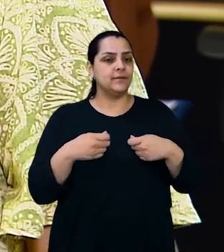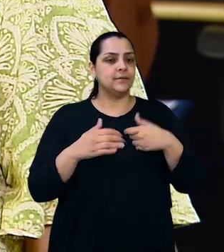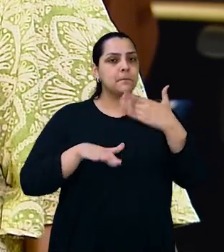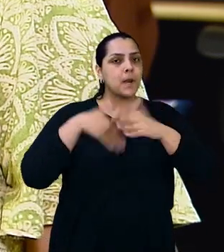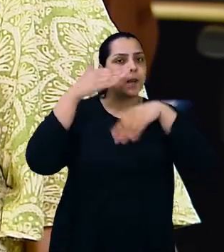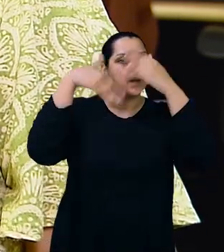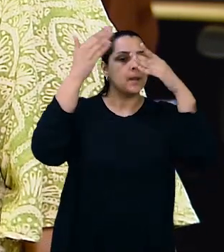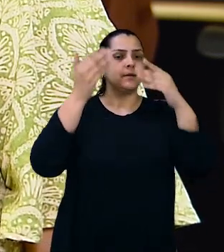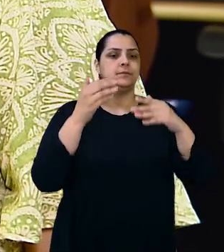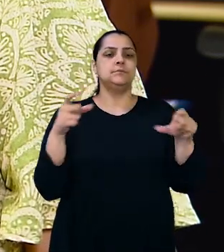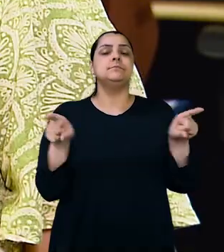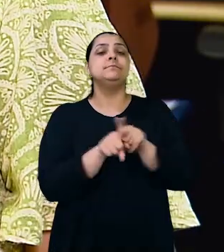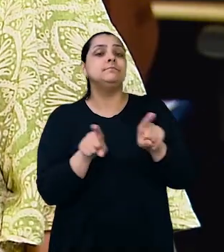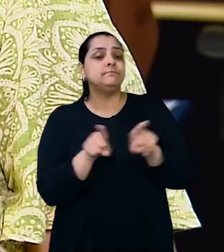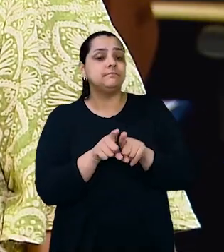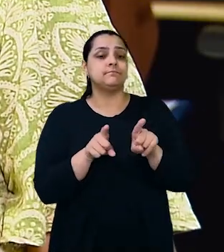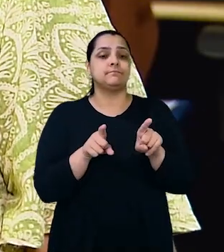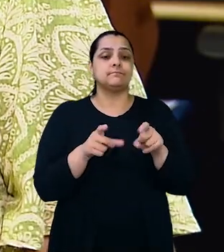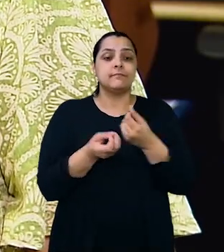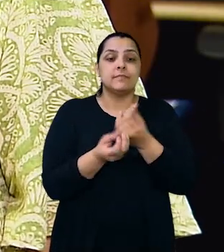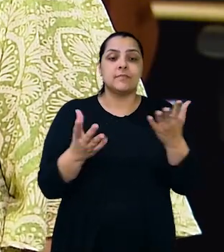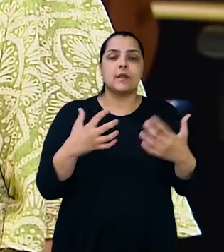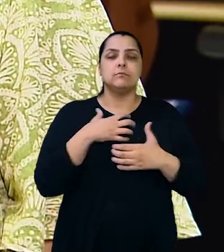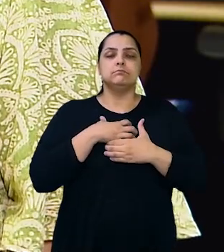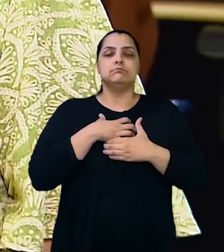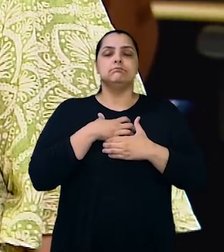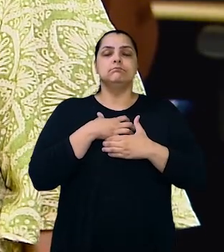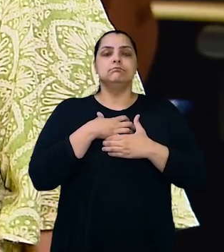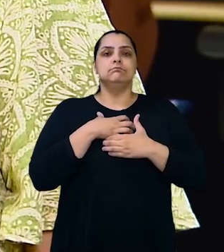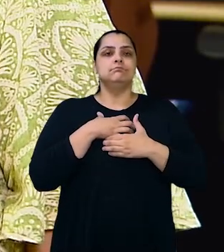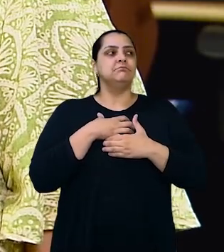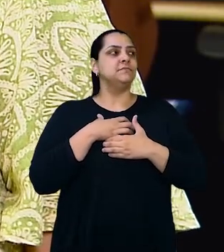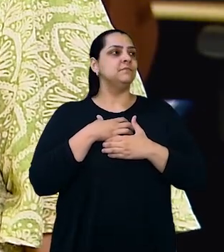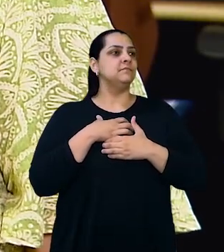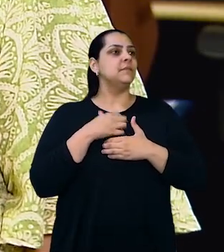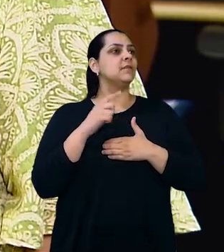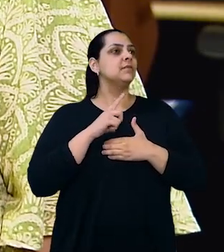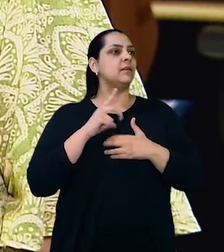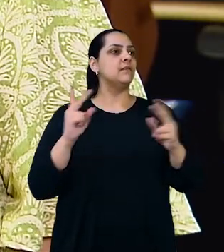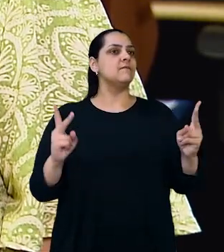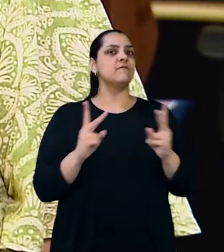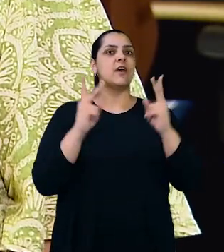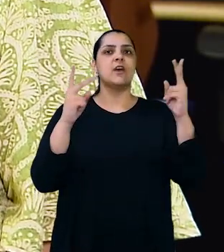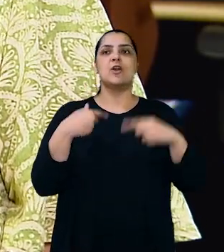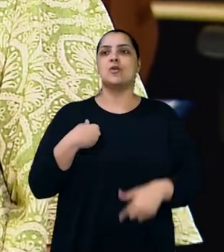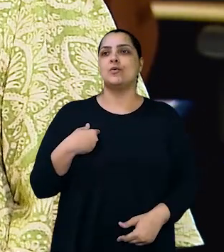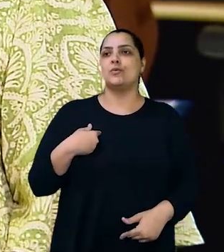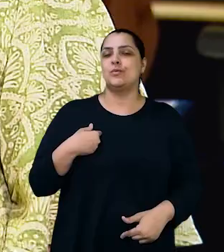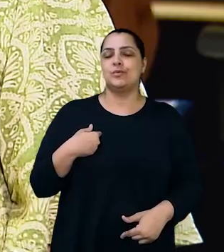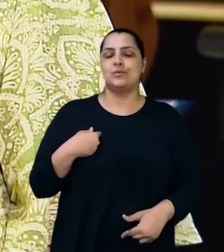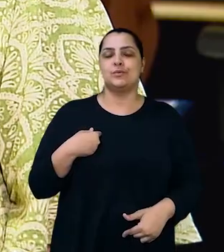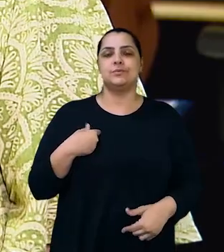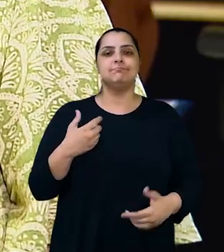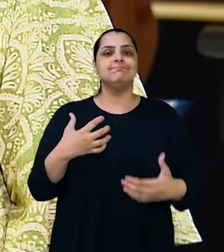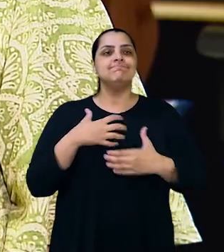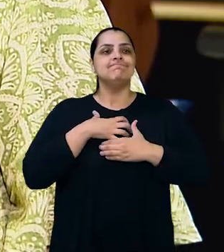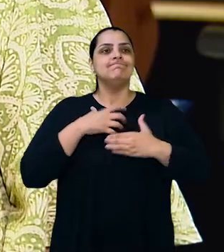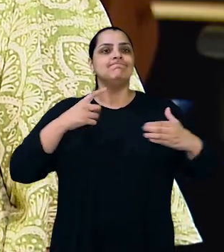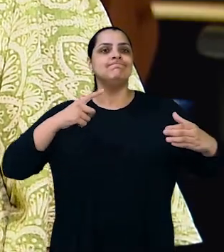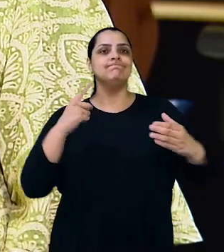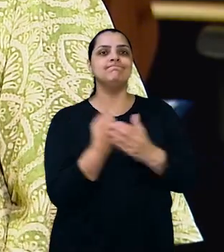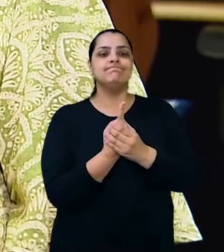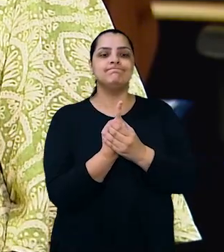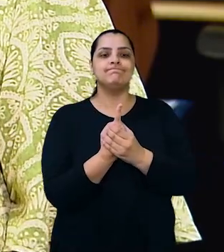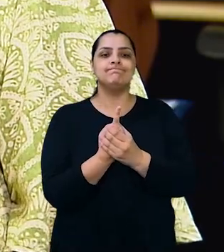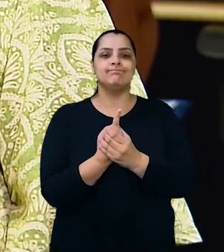competências, como também desperta o sentimento de valorização, de